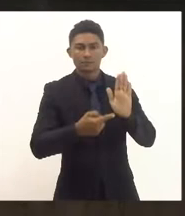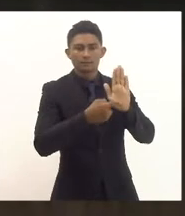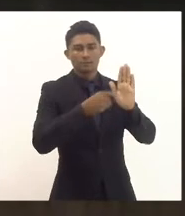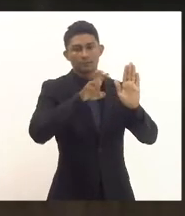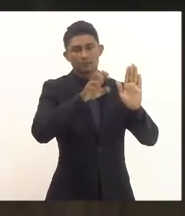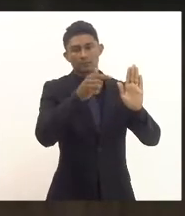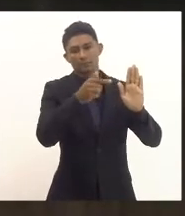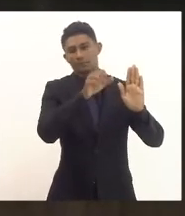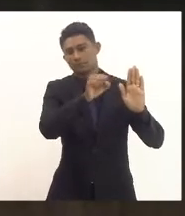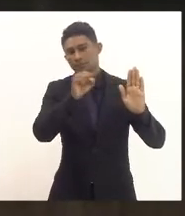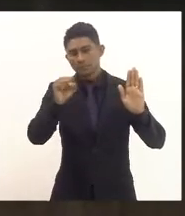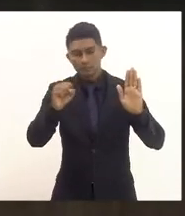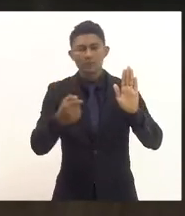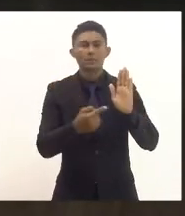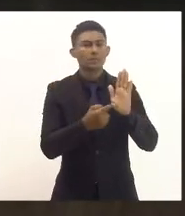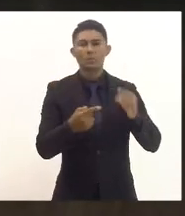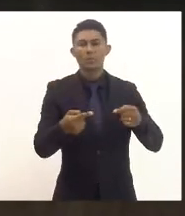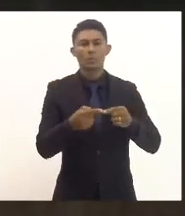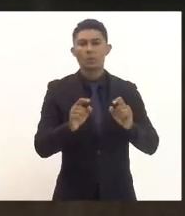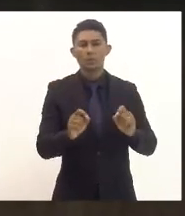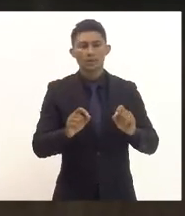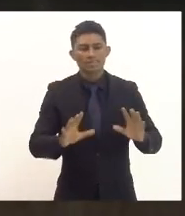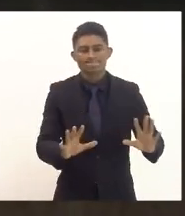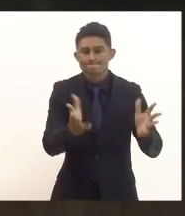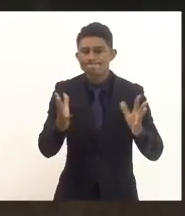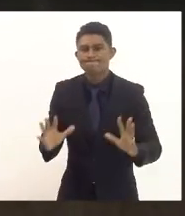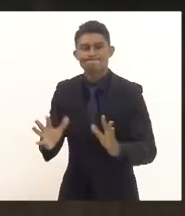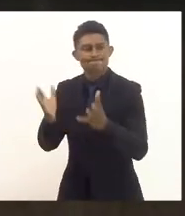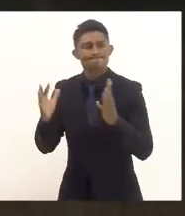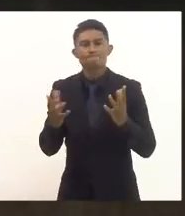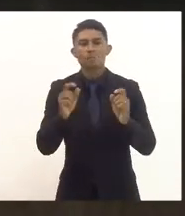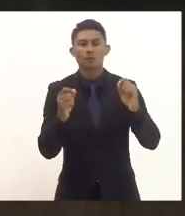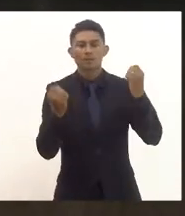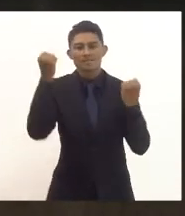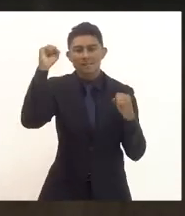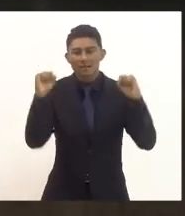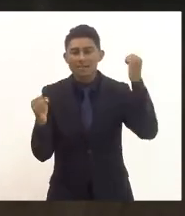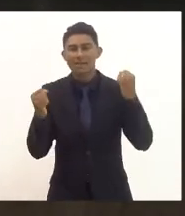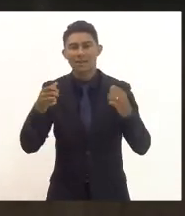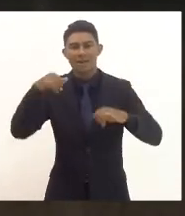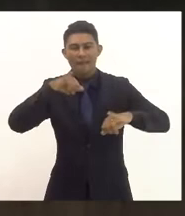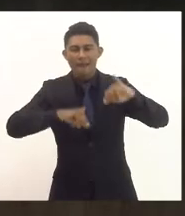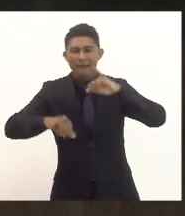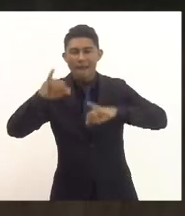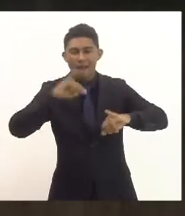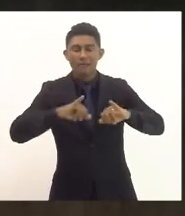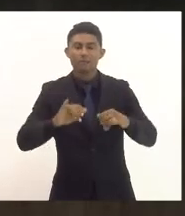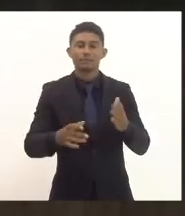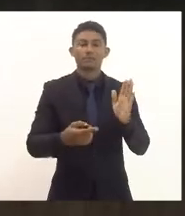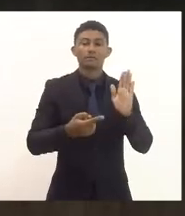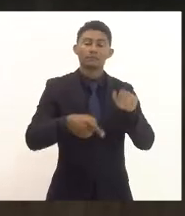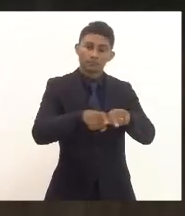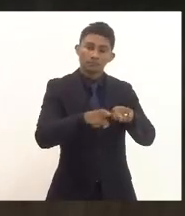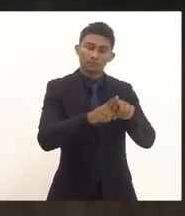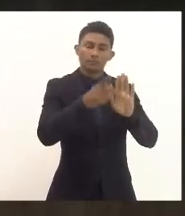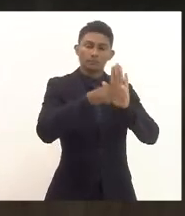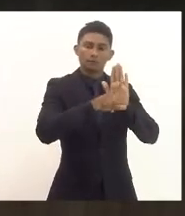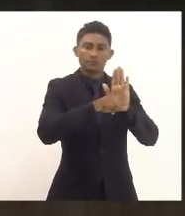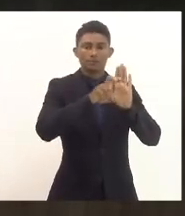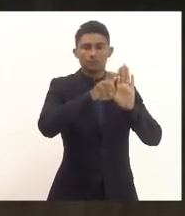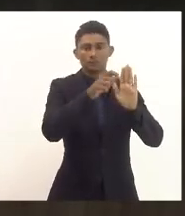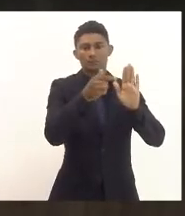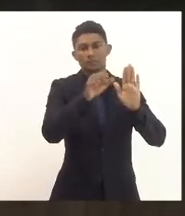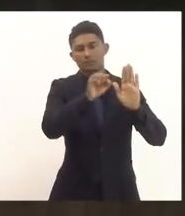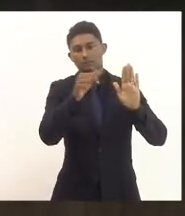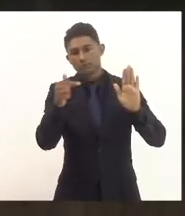5788 trata do fomento à indústria química e o 5787 de 22